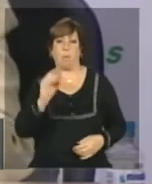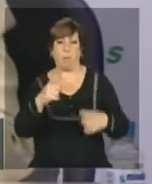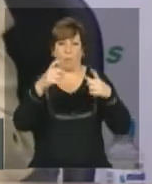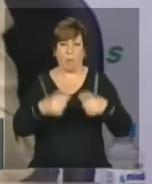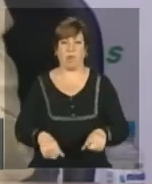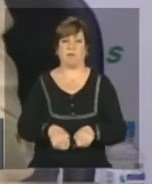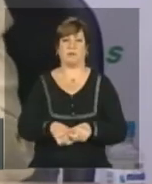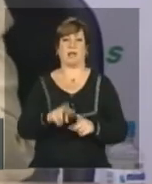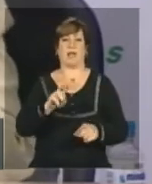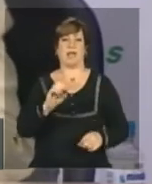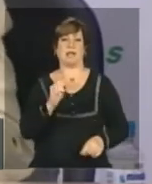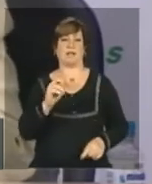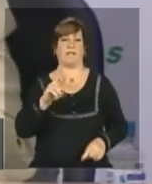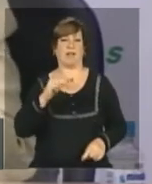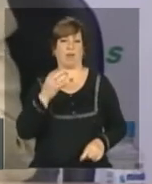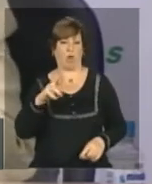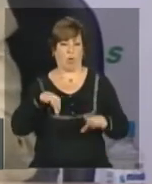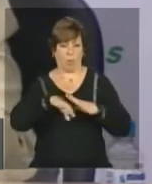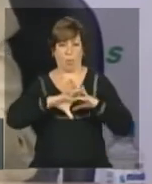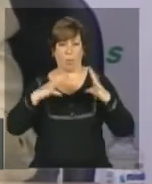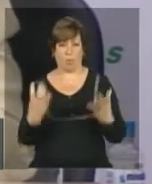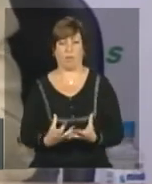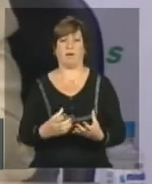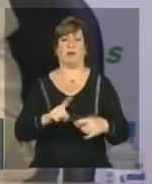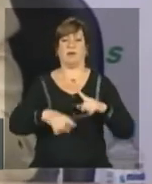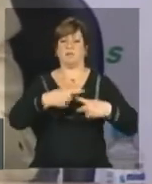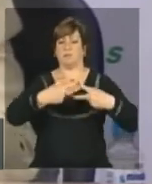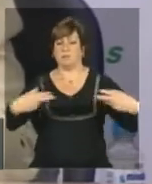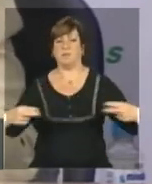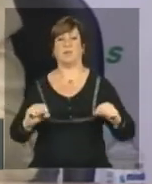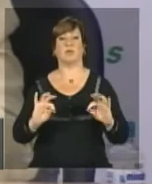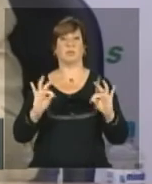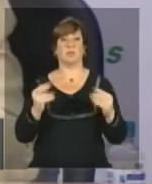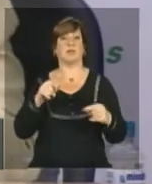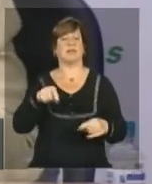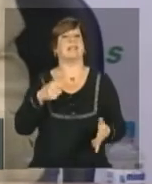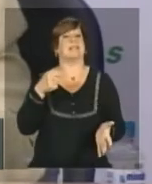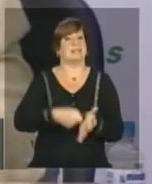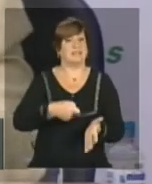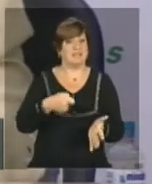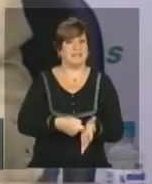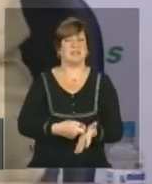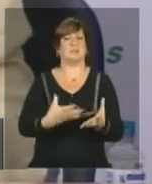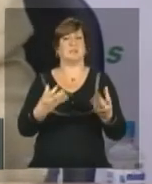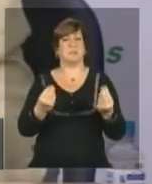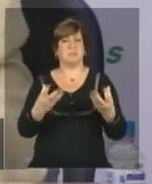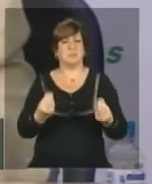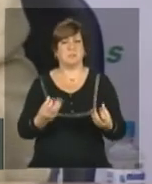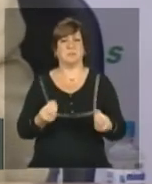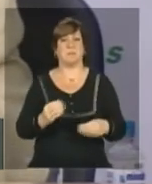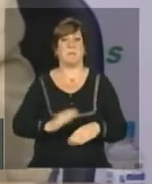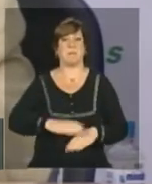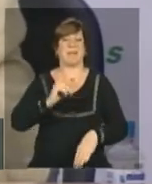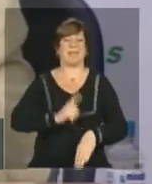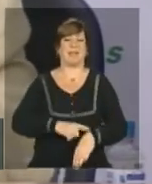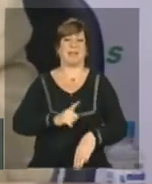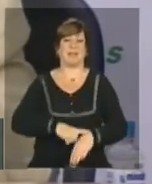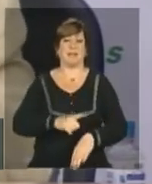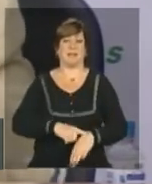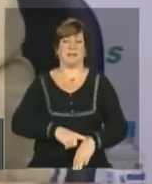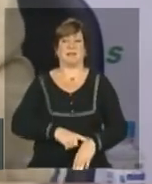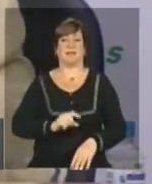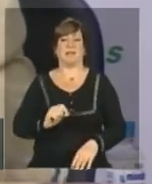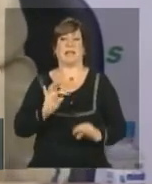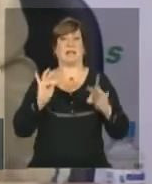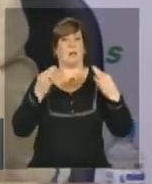reservatório, formação, equipamentos, é algo que exige muito, muito mais tempo, muito, muito